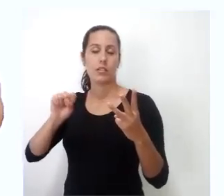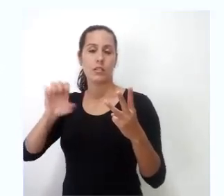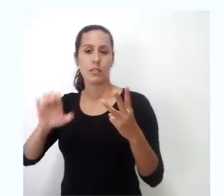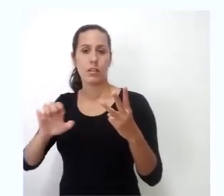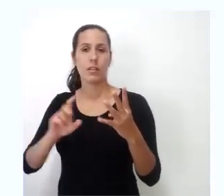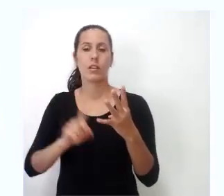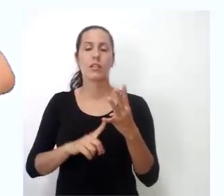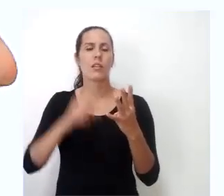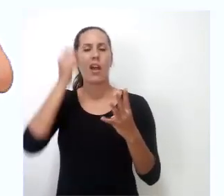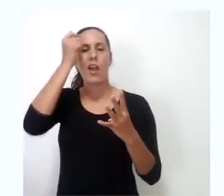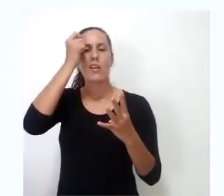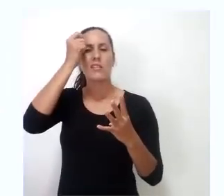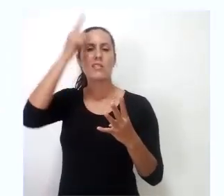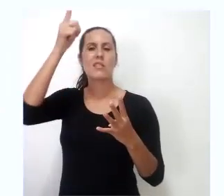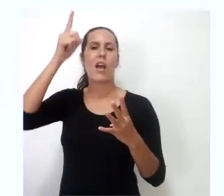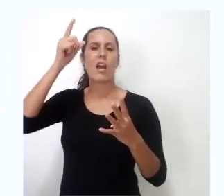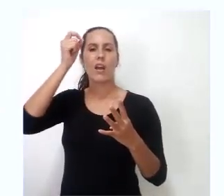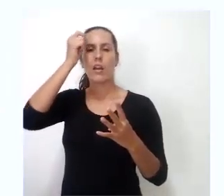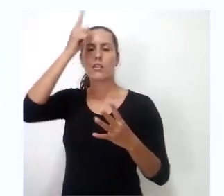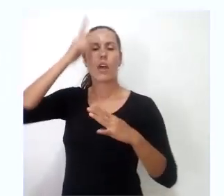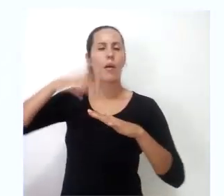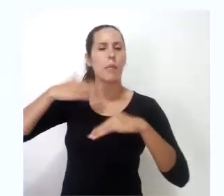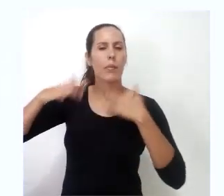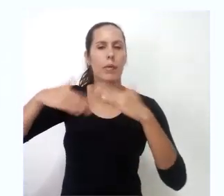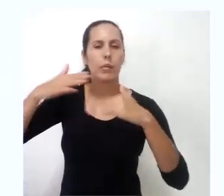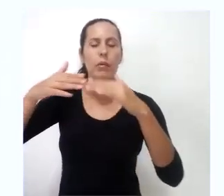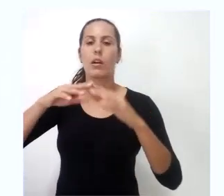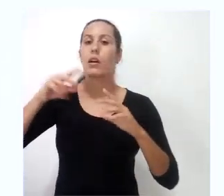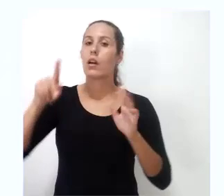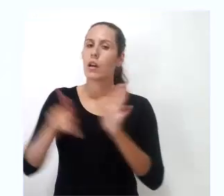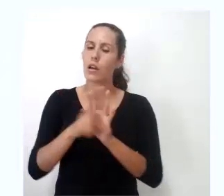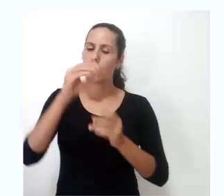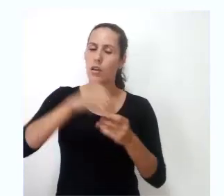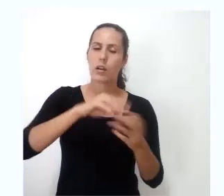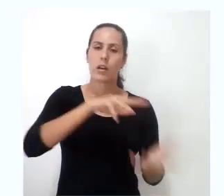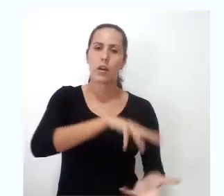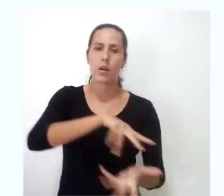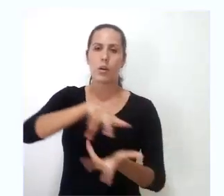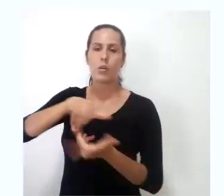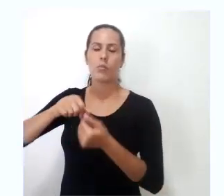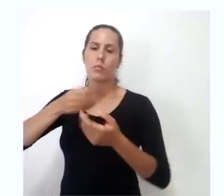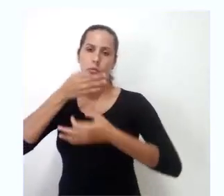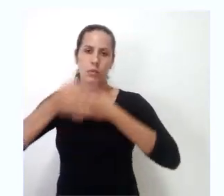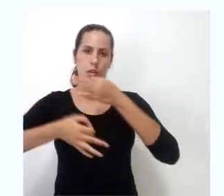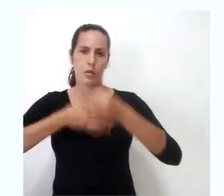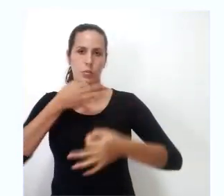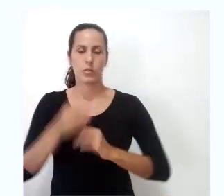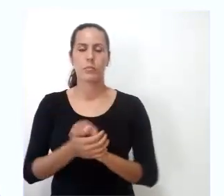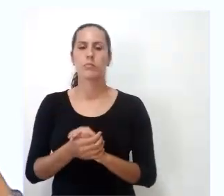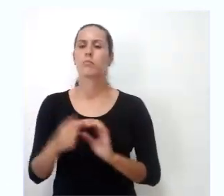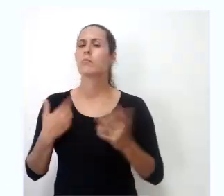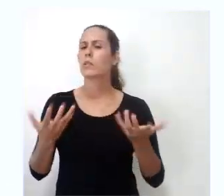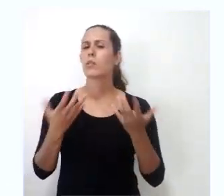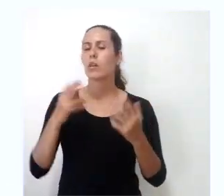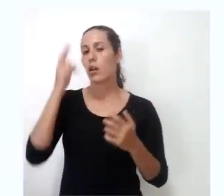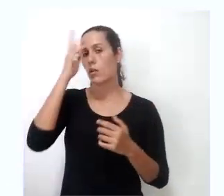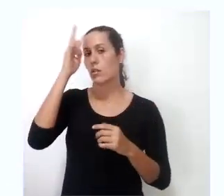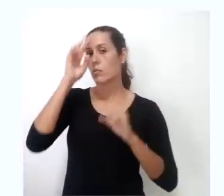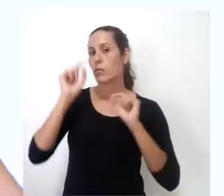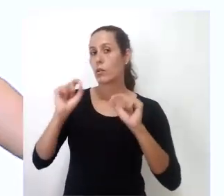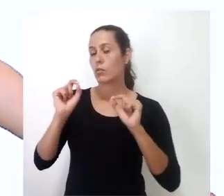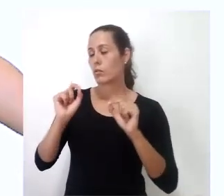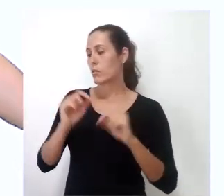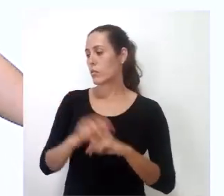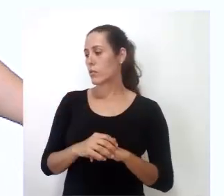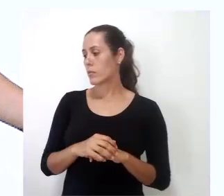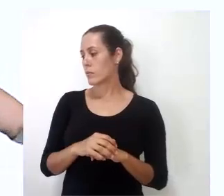quê? O andamento de uma ideia. Isso é o mundo da argumentação. E algo que eu gostaria de lembrar